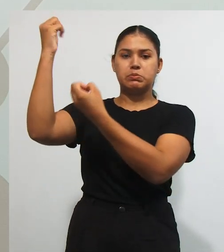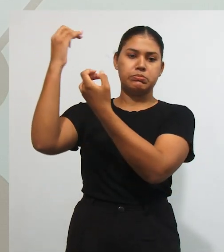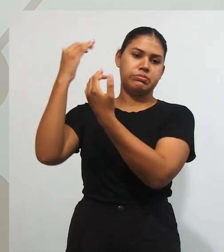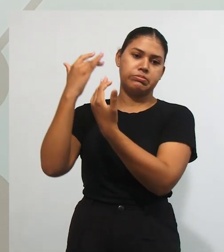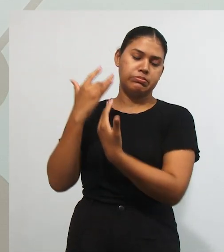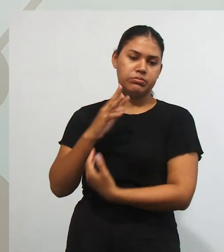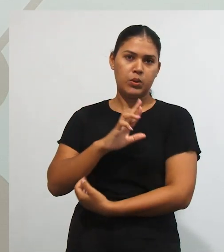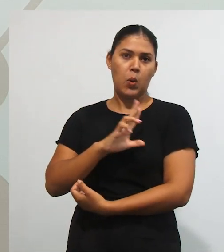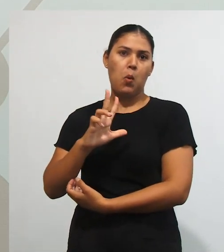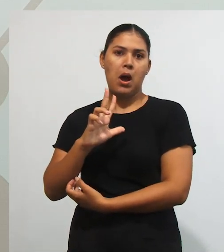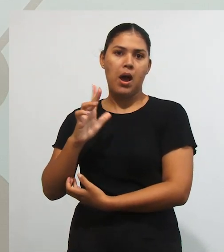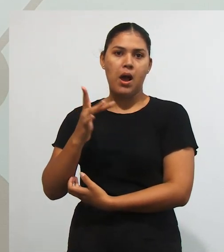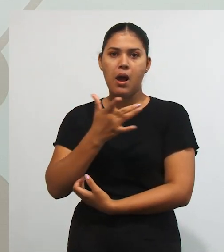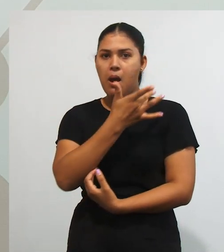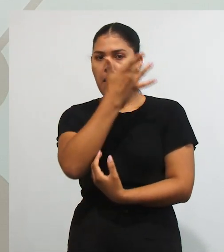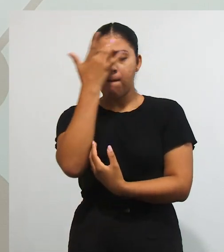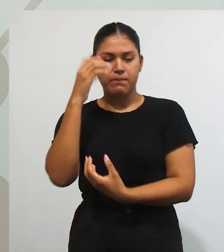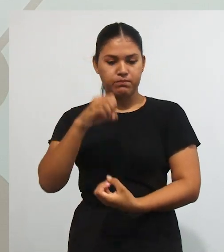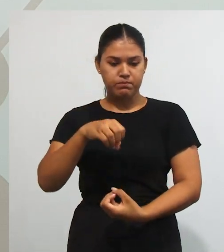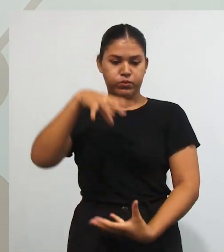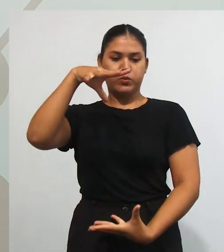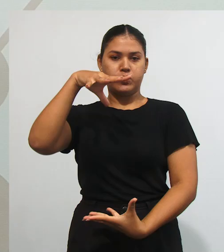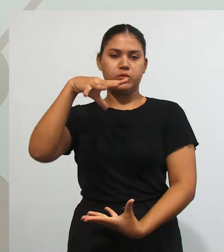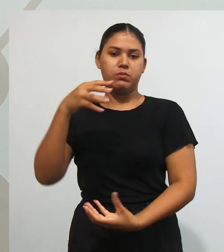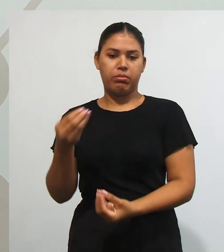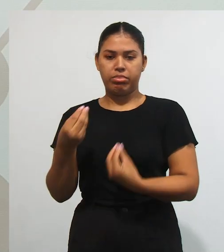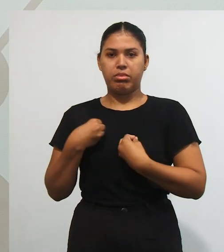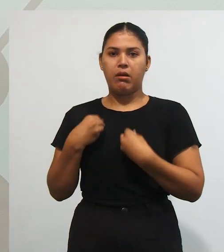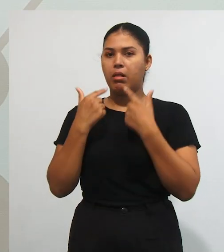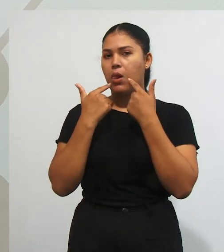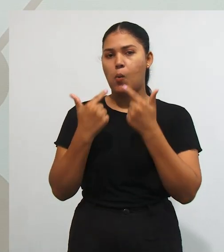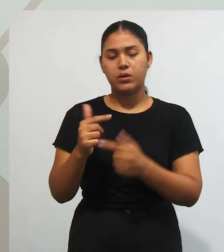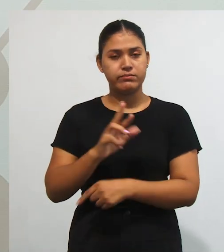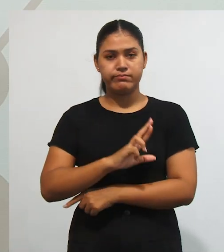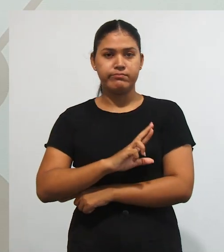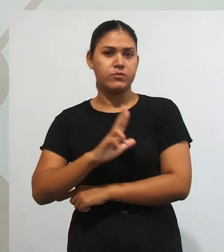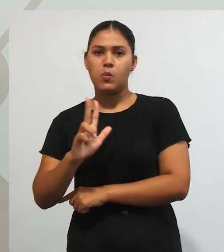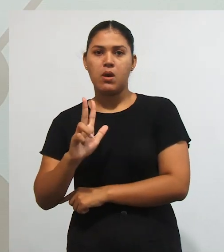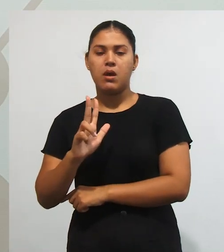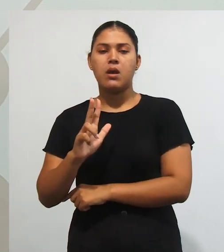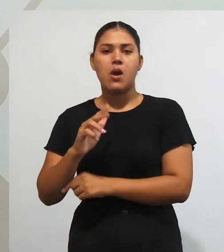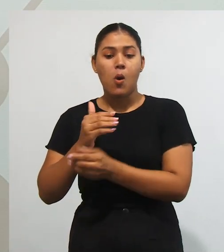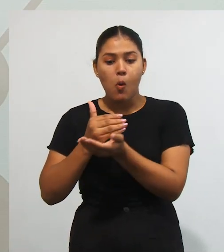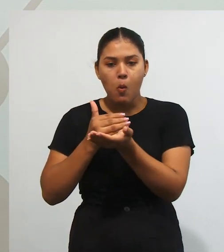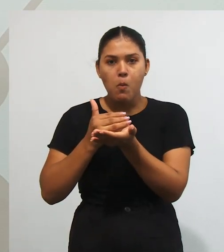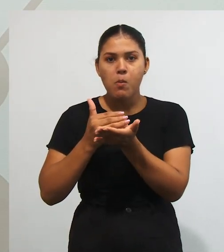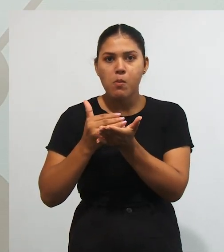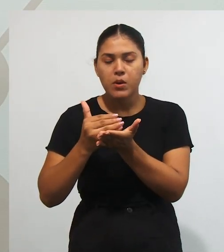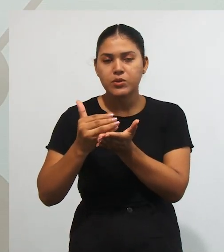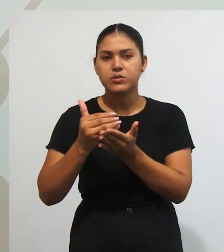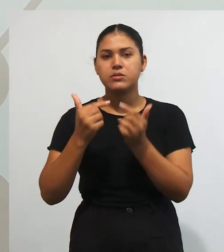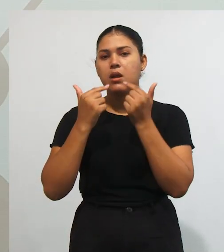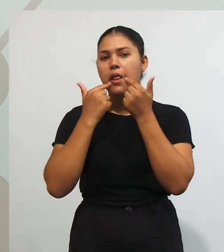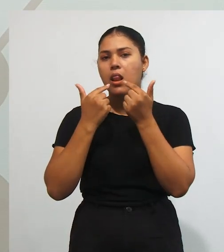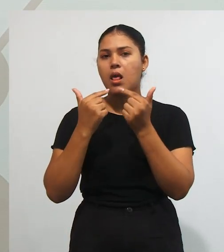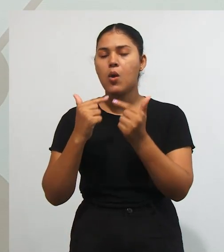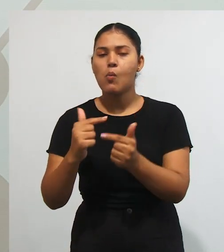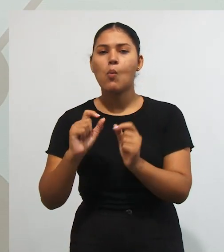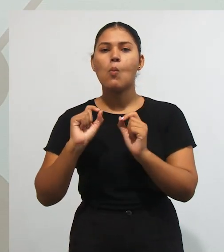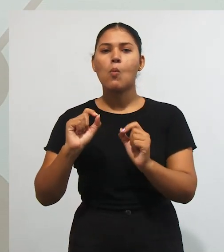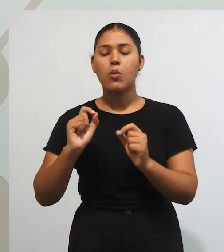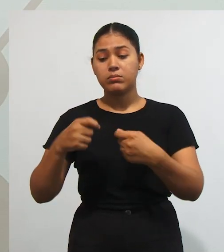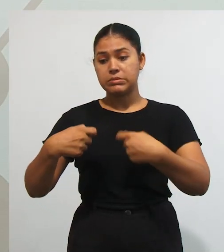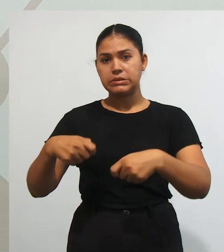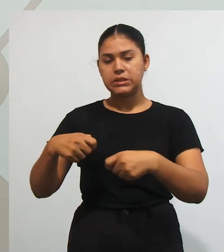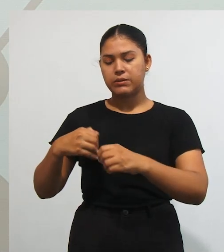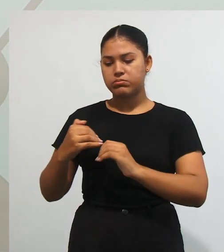foi criada por uma ação sobrenatural. A linguagem foi criada a partir das nossas necessidades, né, sociais,